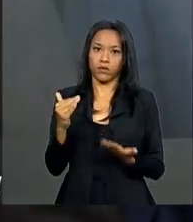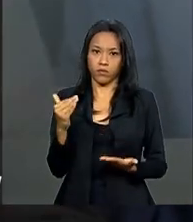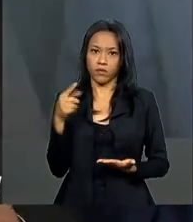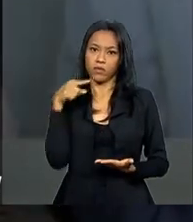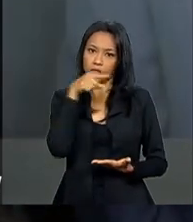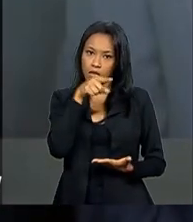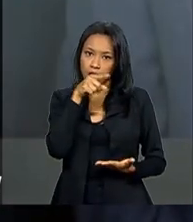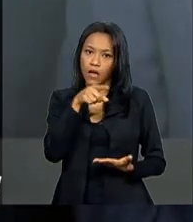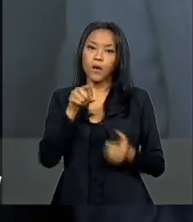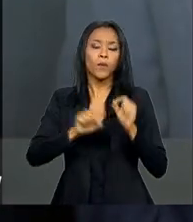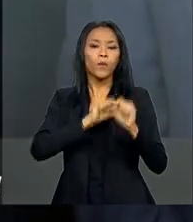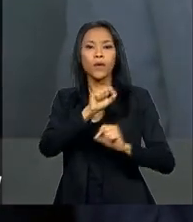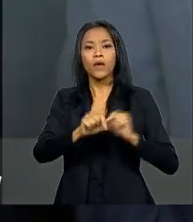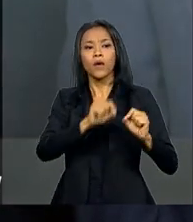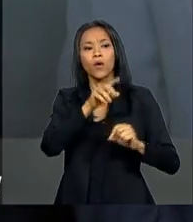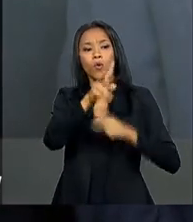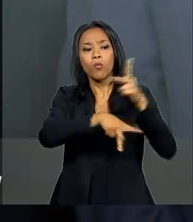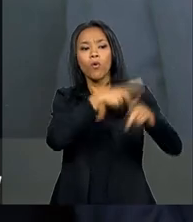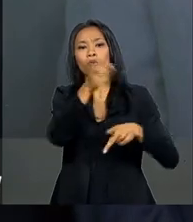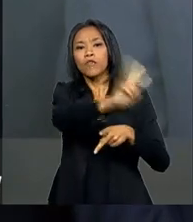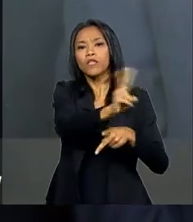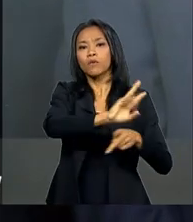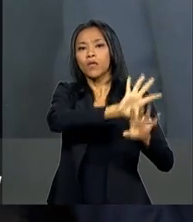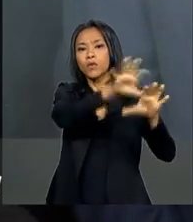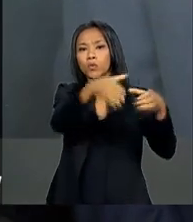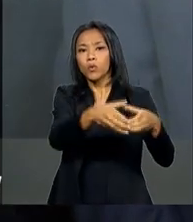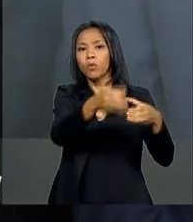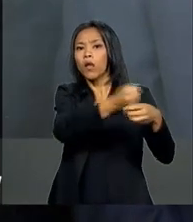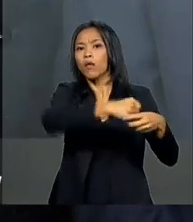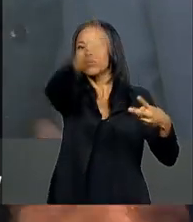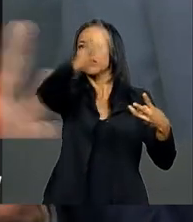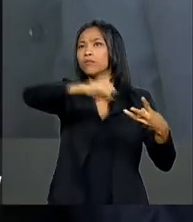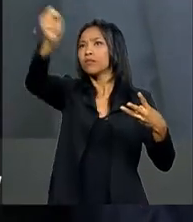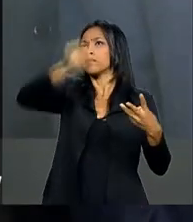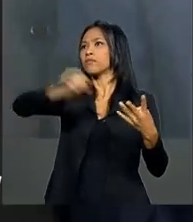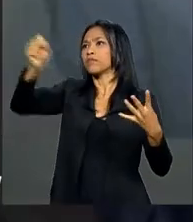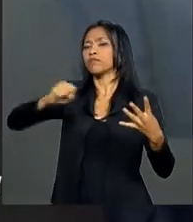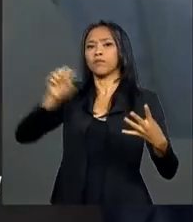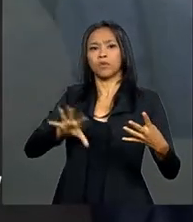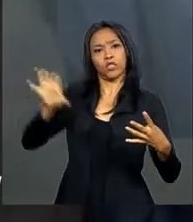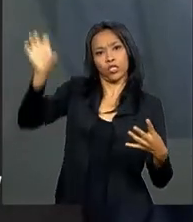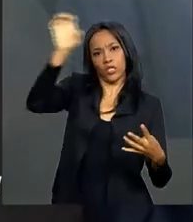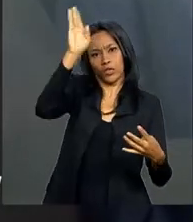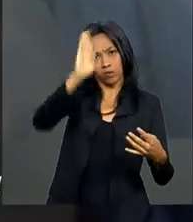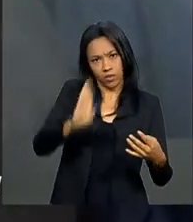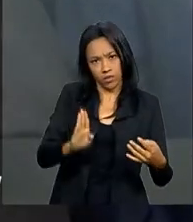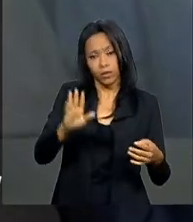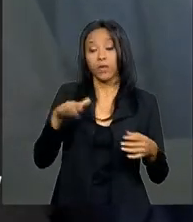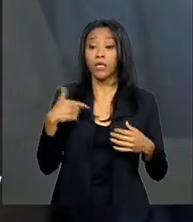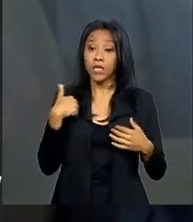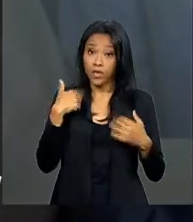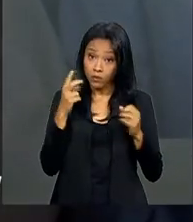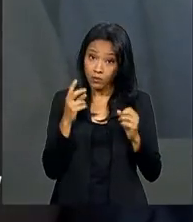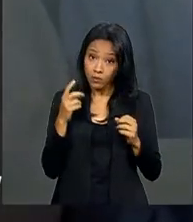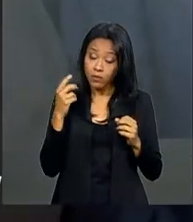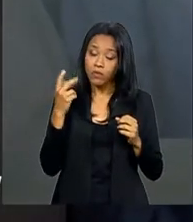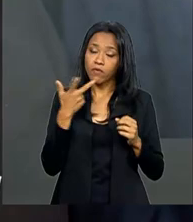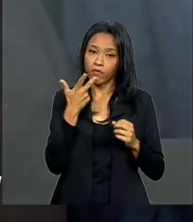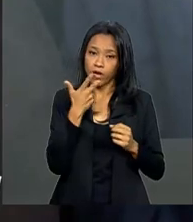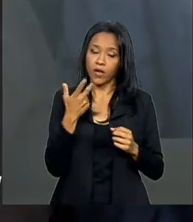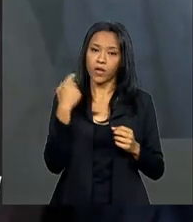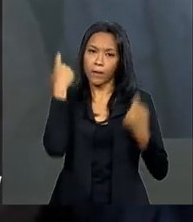uma interiorização dos venezuelanos. Mas, evidentemente, quando confesso a vocês, quando eu vi a